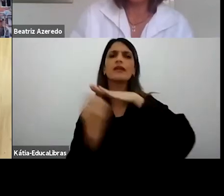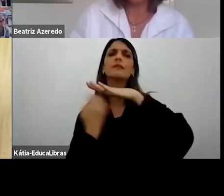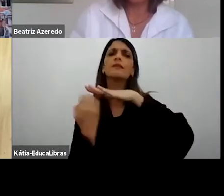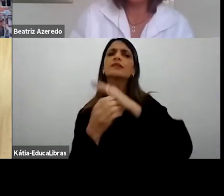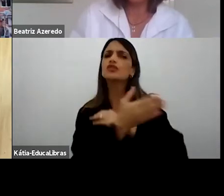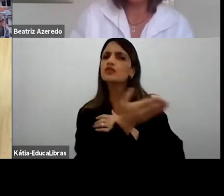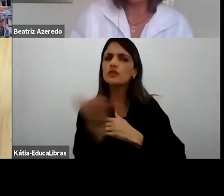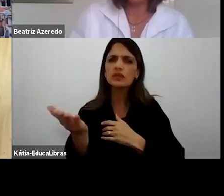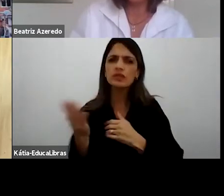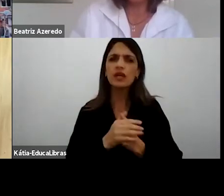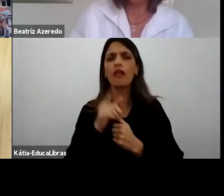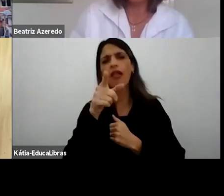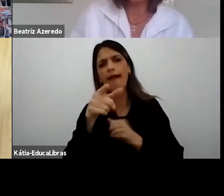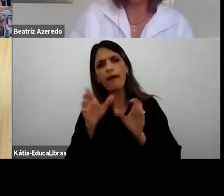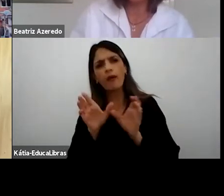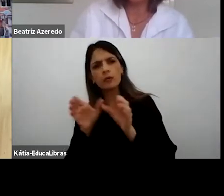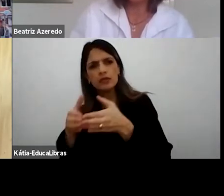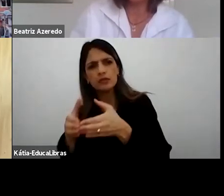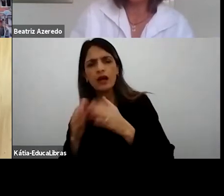lá da comunidade,